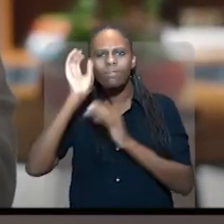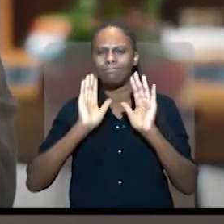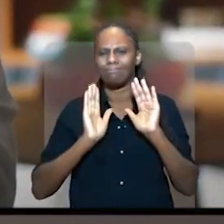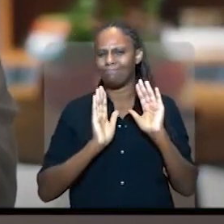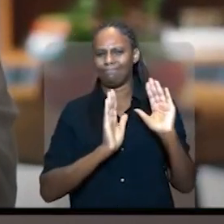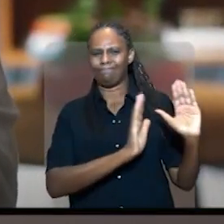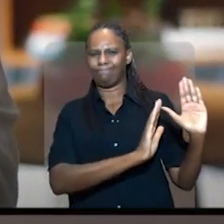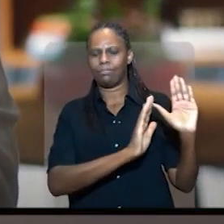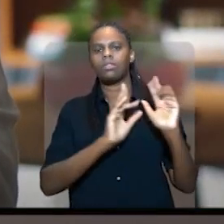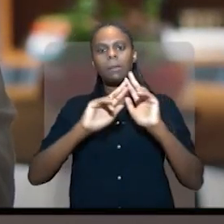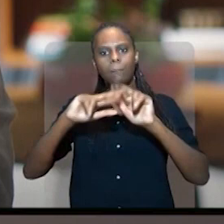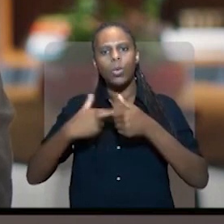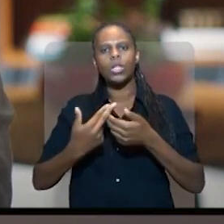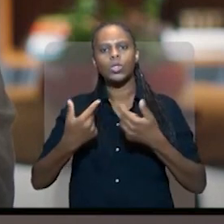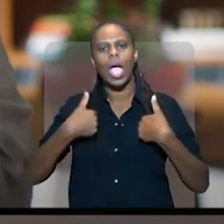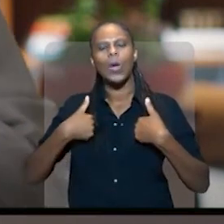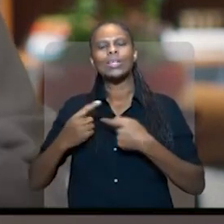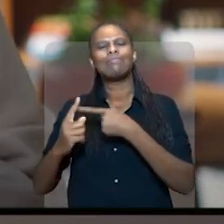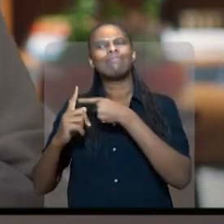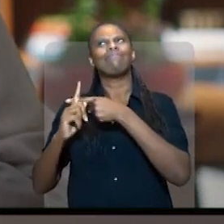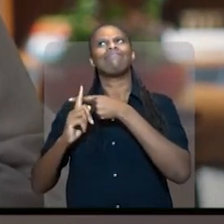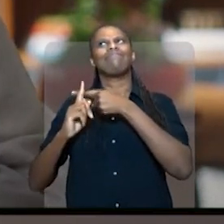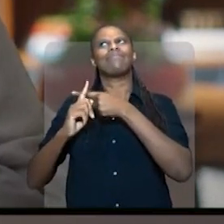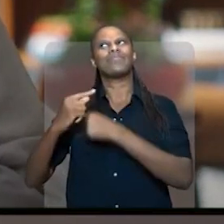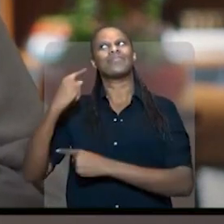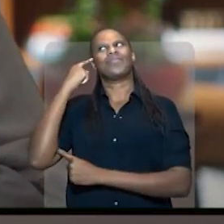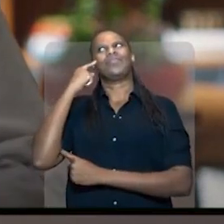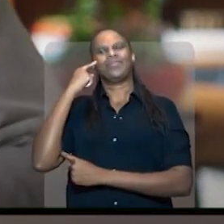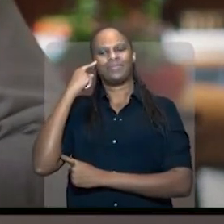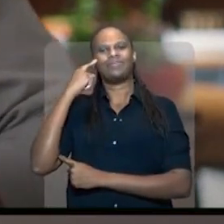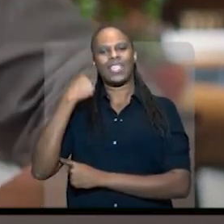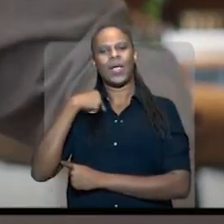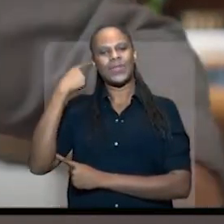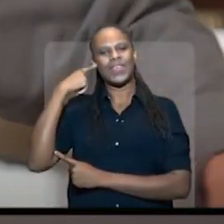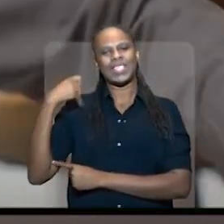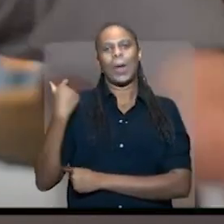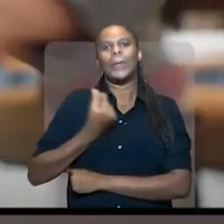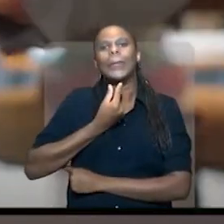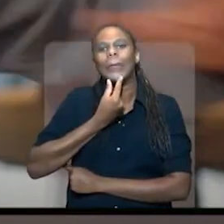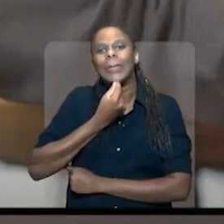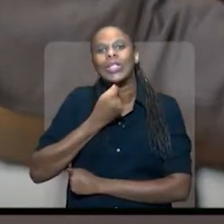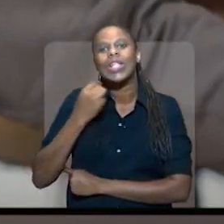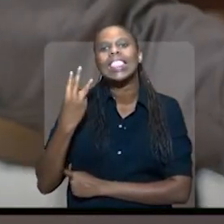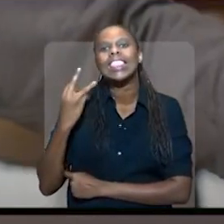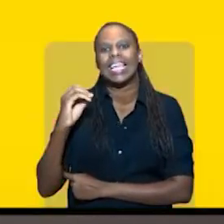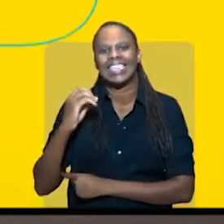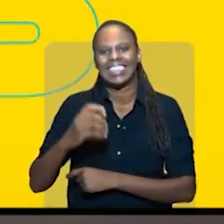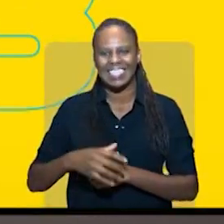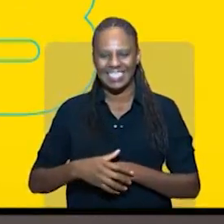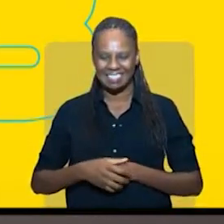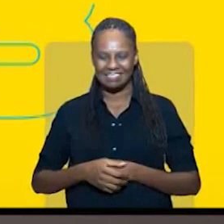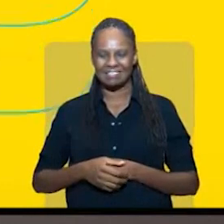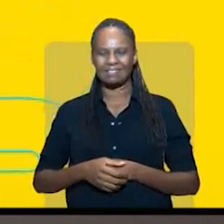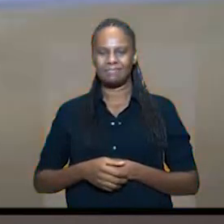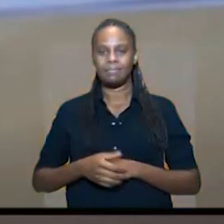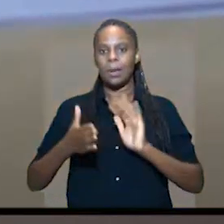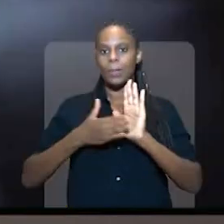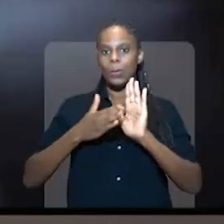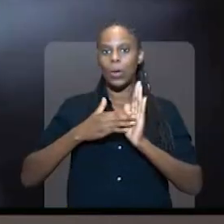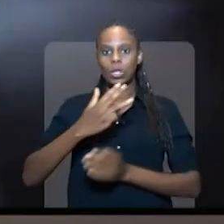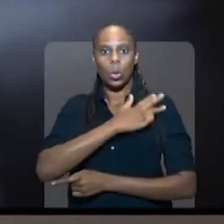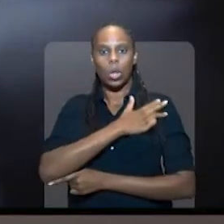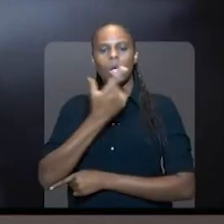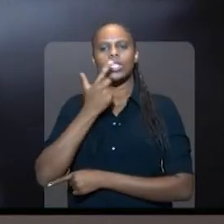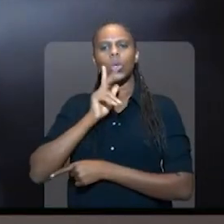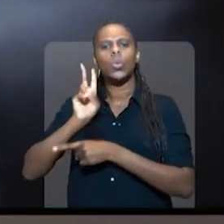queremos ignorância. Por isso, eu estou muito otimista e eu me sinto um menino de 30 anos de idade. Propostas do